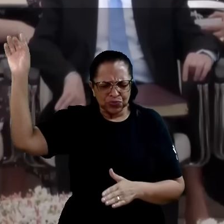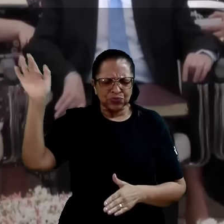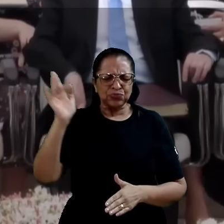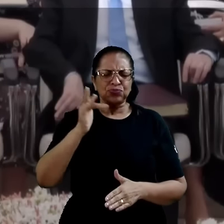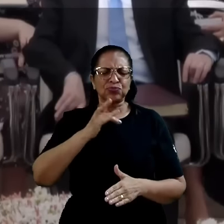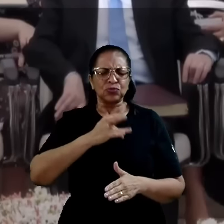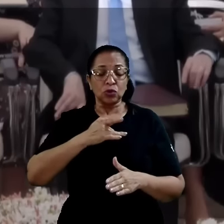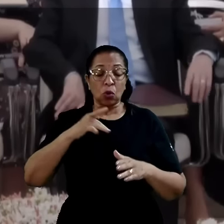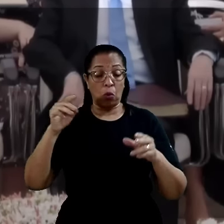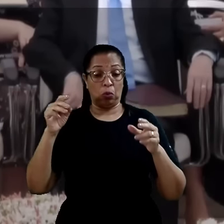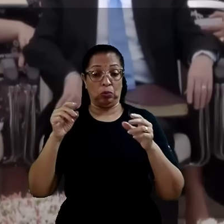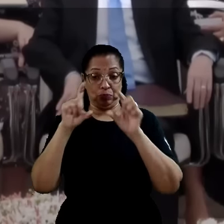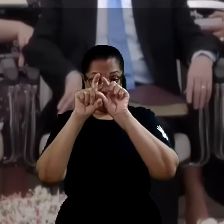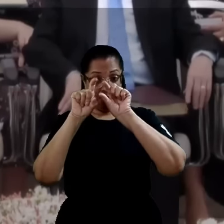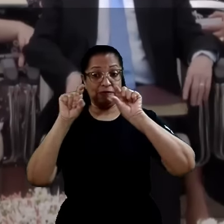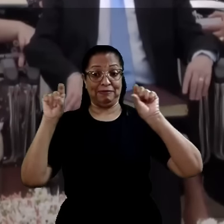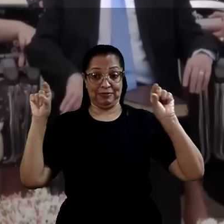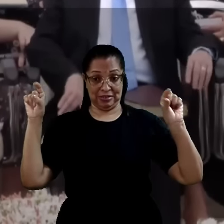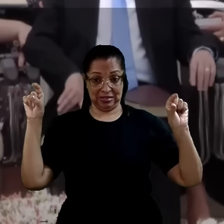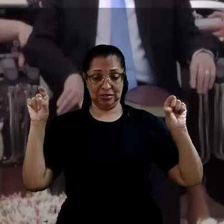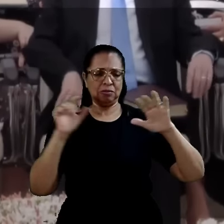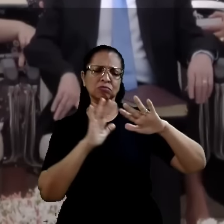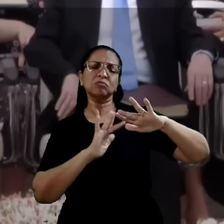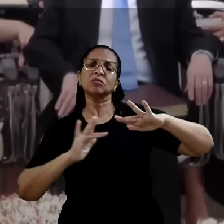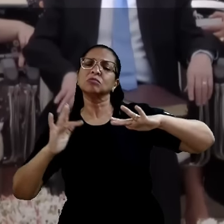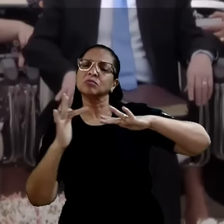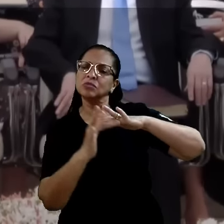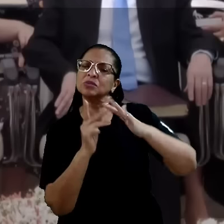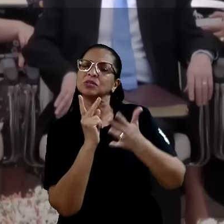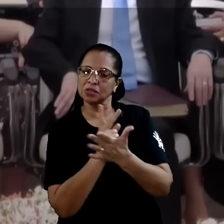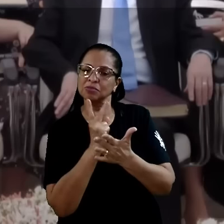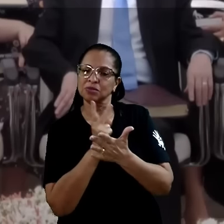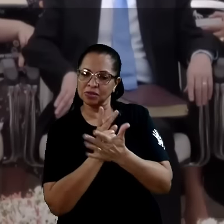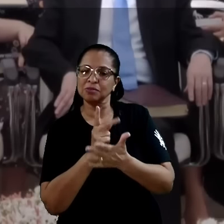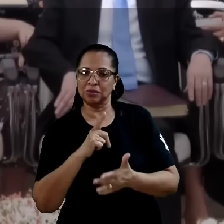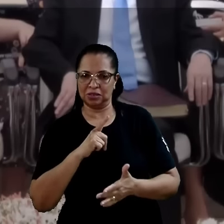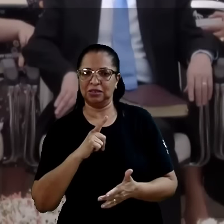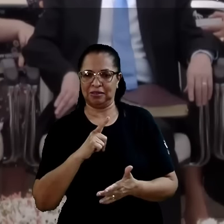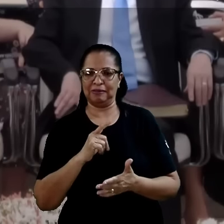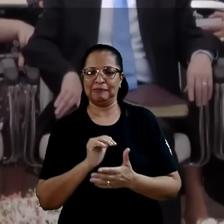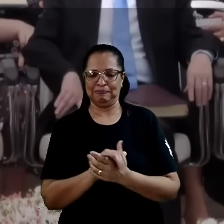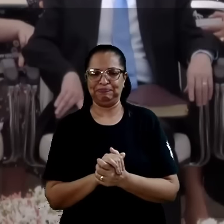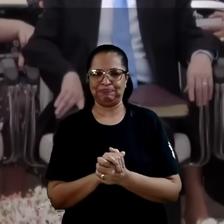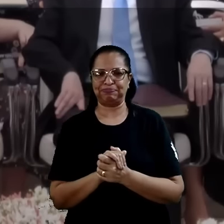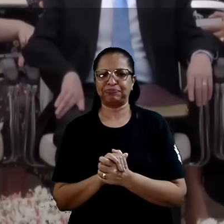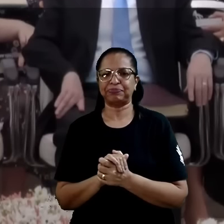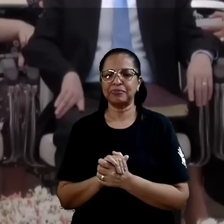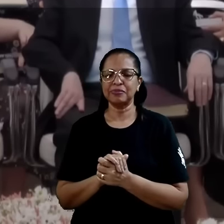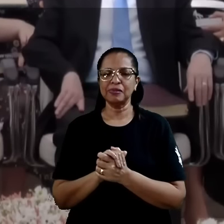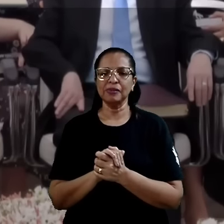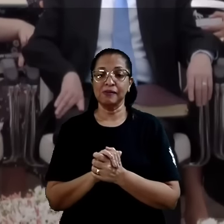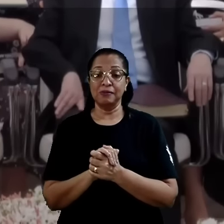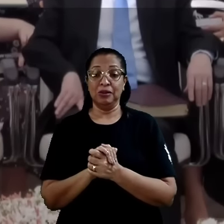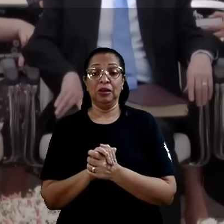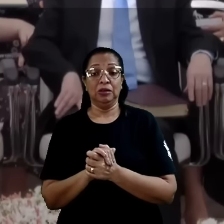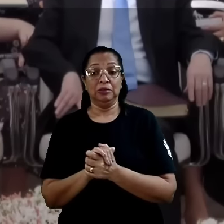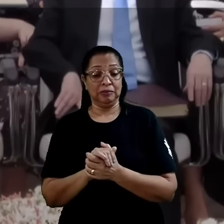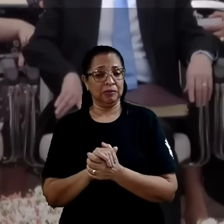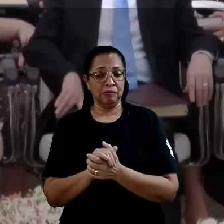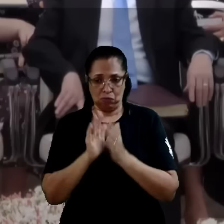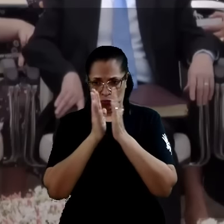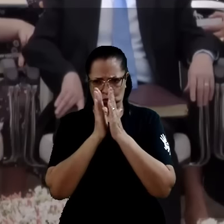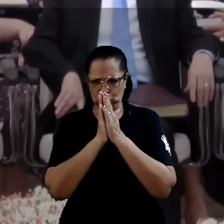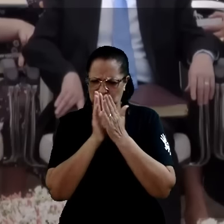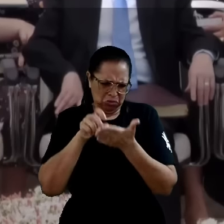fazem viagens eu não orei nem De Joelhos Porque eu tive duas agendas ontem saí de casa 1:30 retornei às